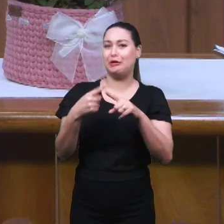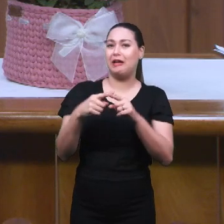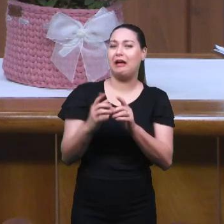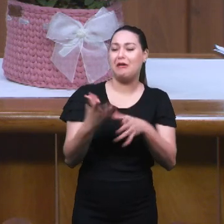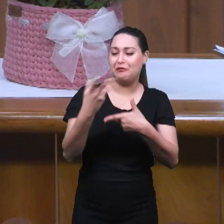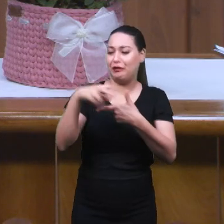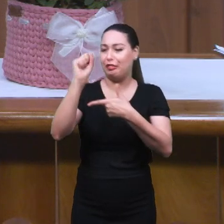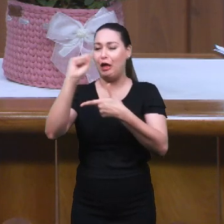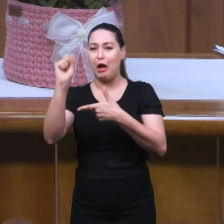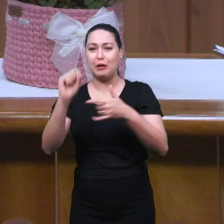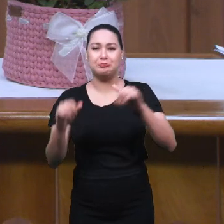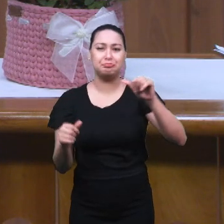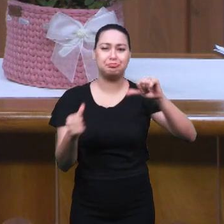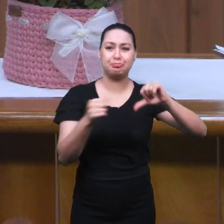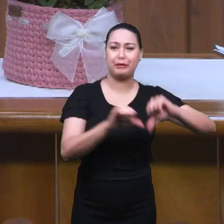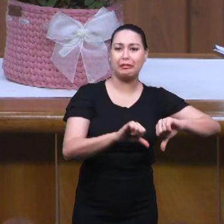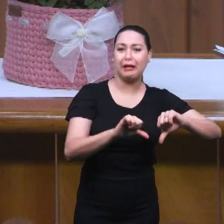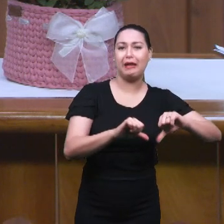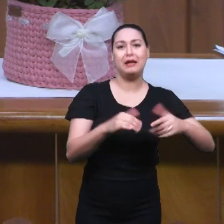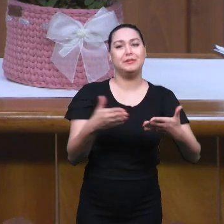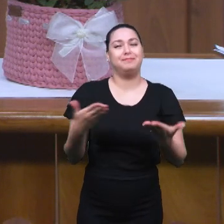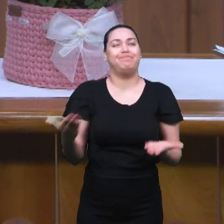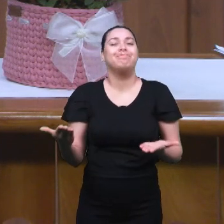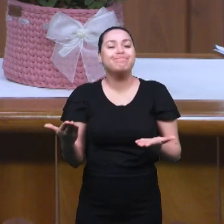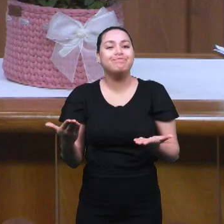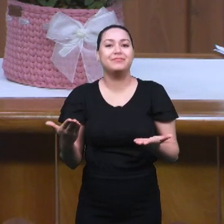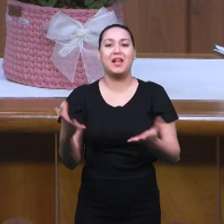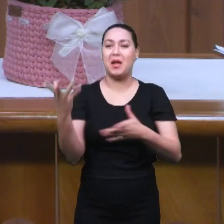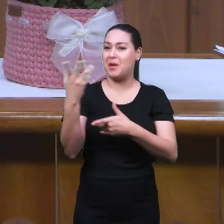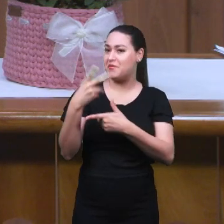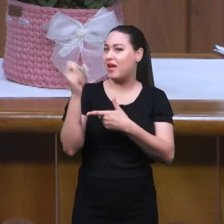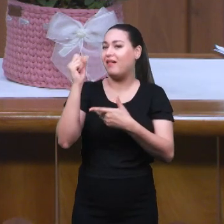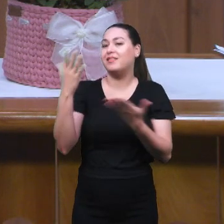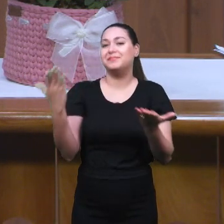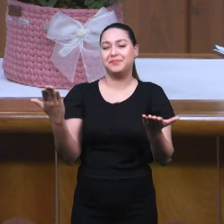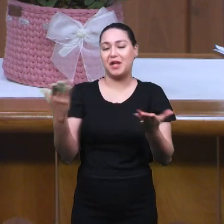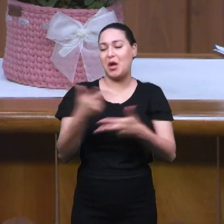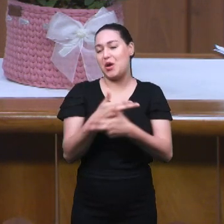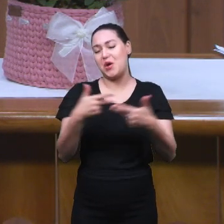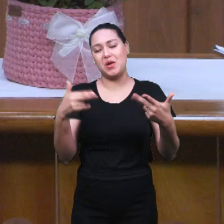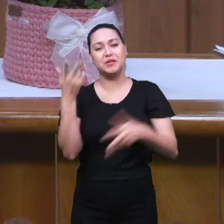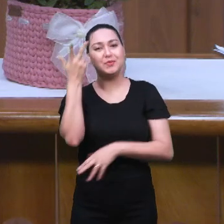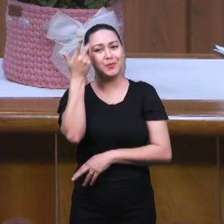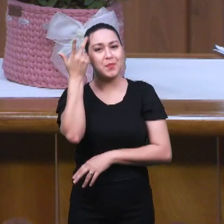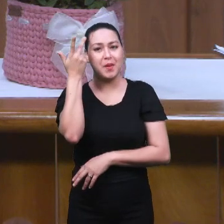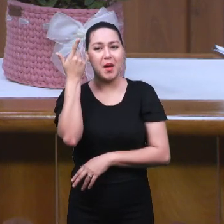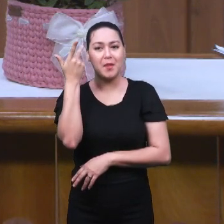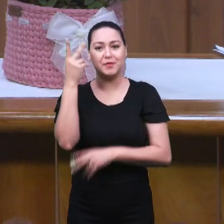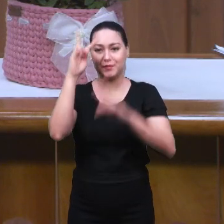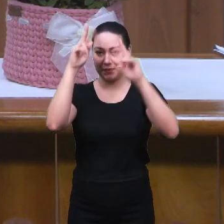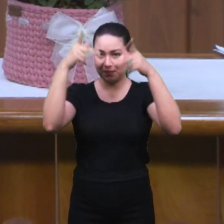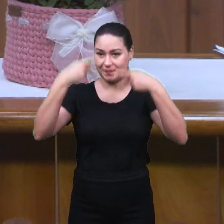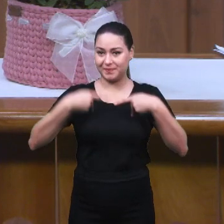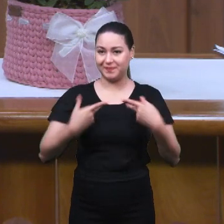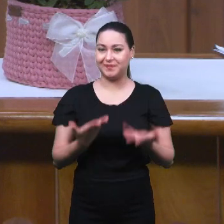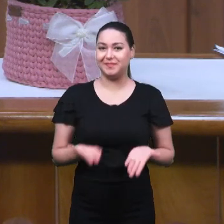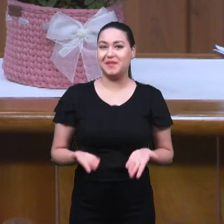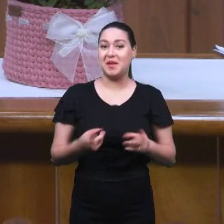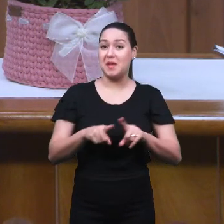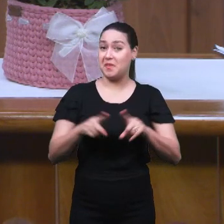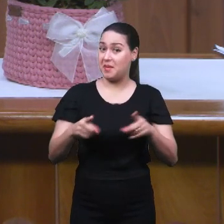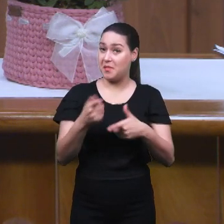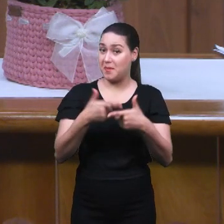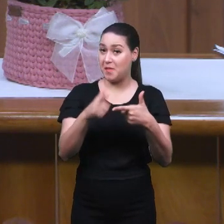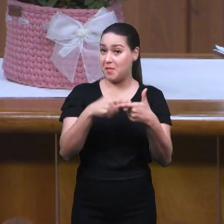fulano perdeu, fulano vai ser, não foi campeão, essa coisa de gente. O problema para